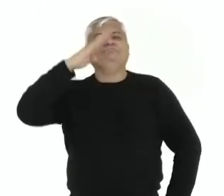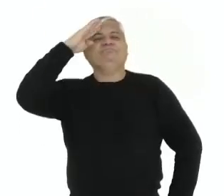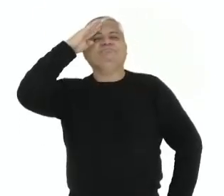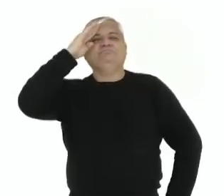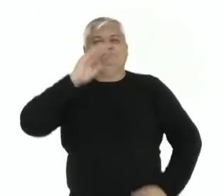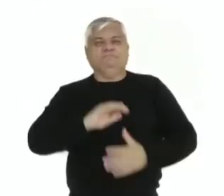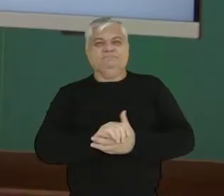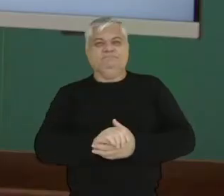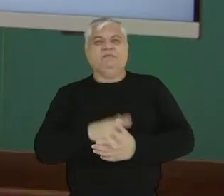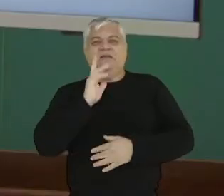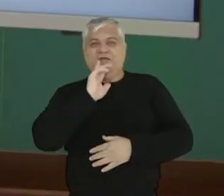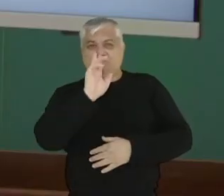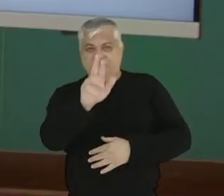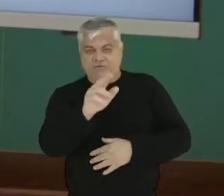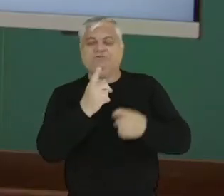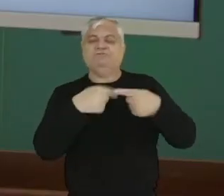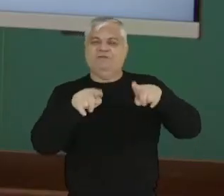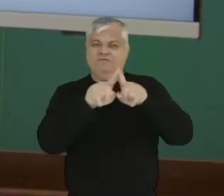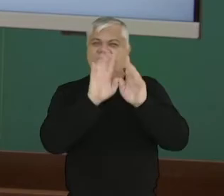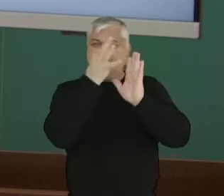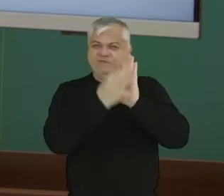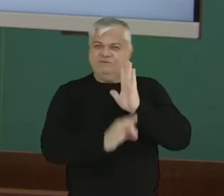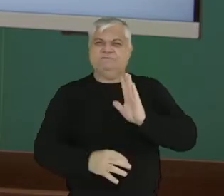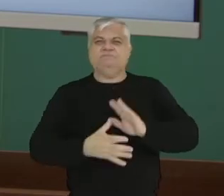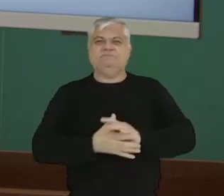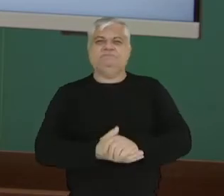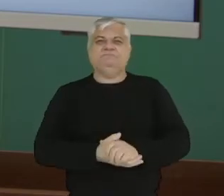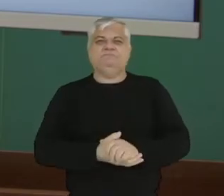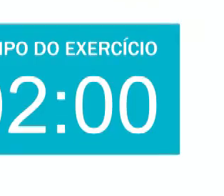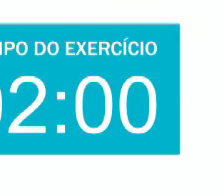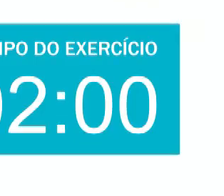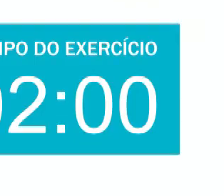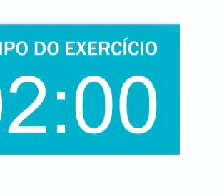Brasileiro. Responda a atividade e a gente volta com a correção.